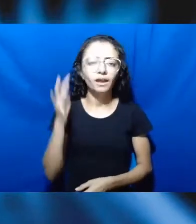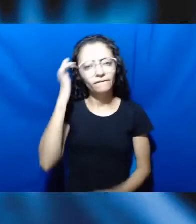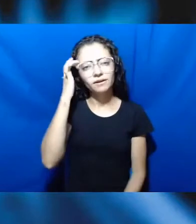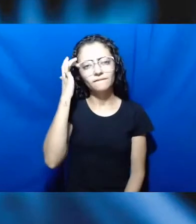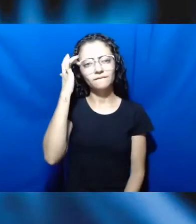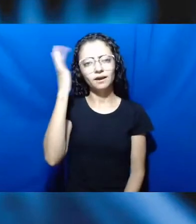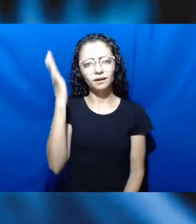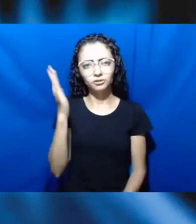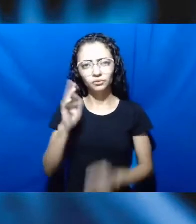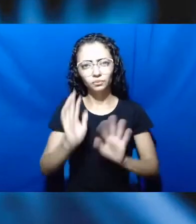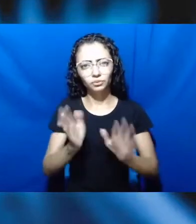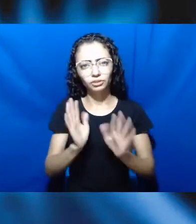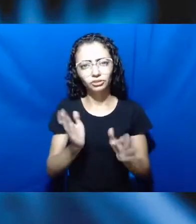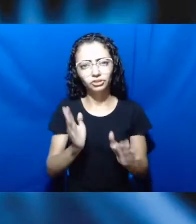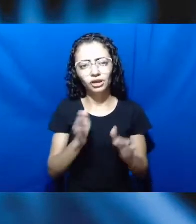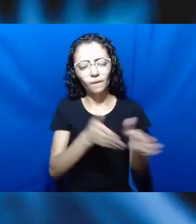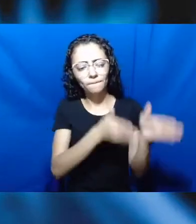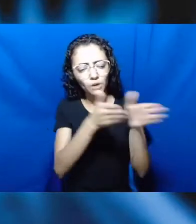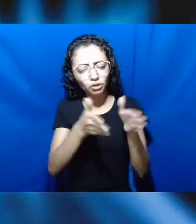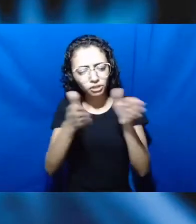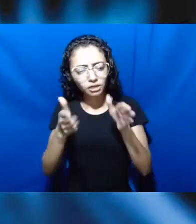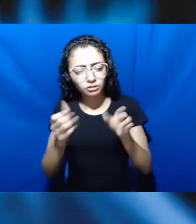precisa explicar muita coisa.